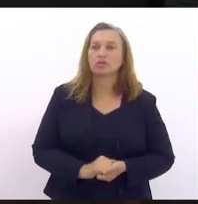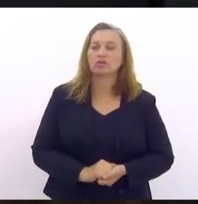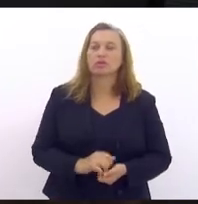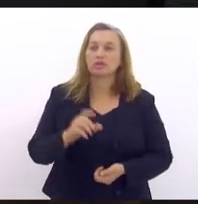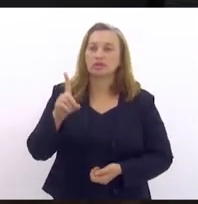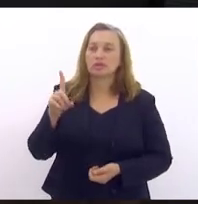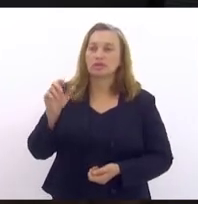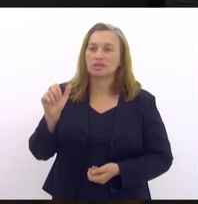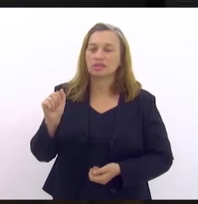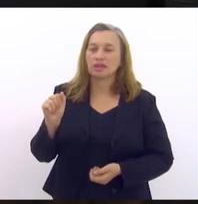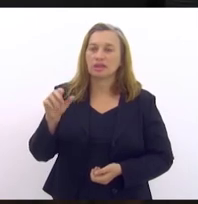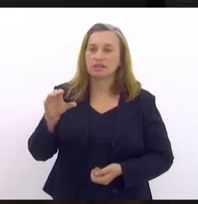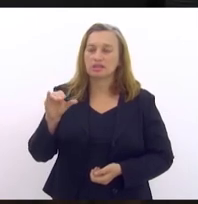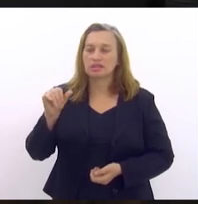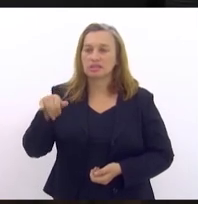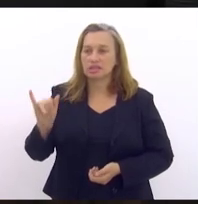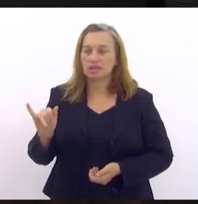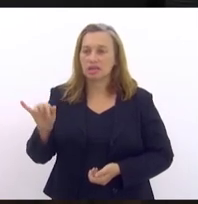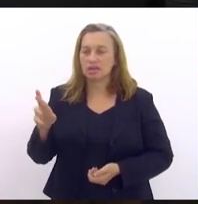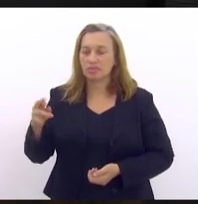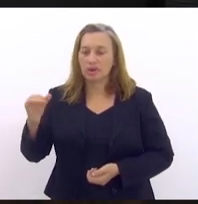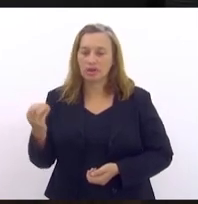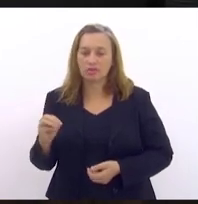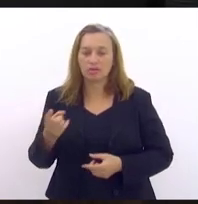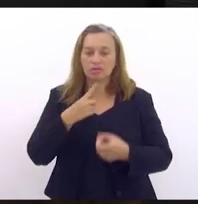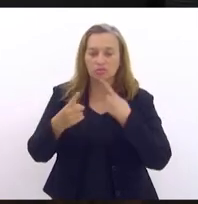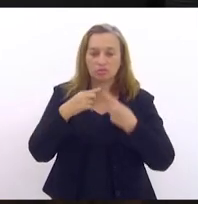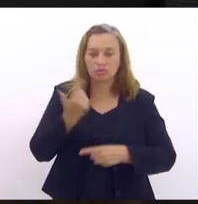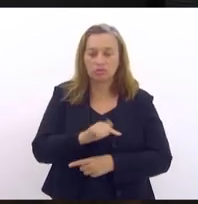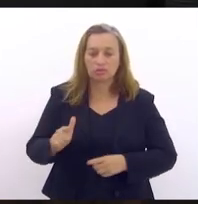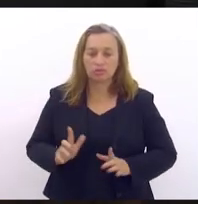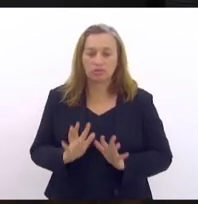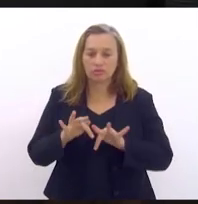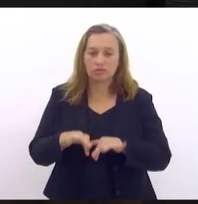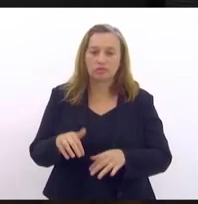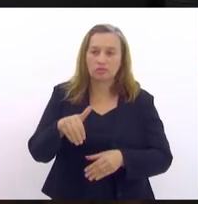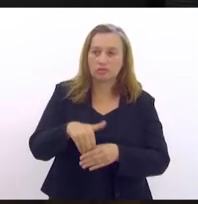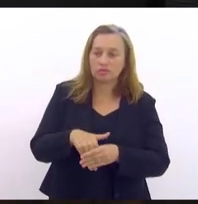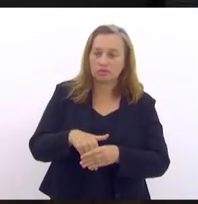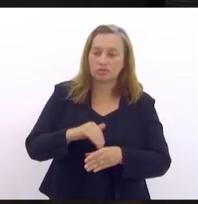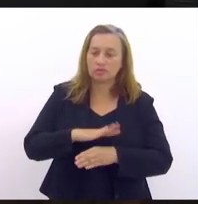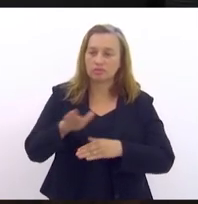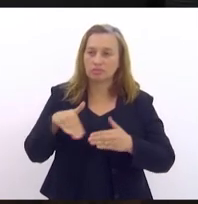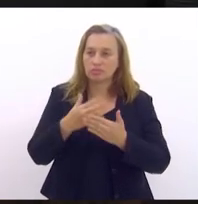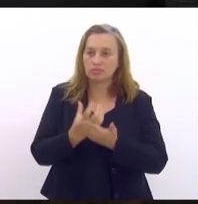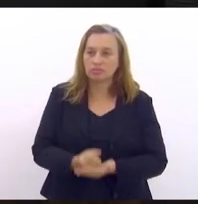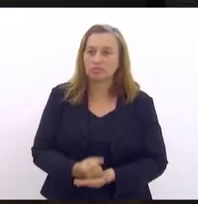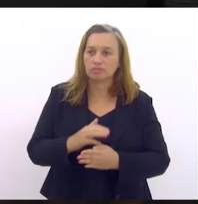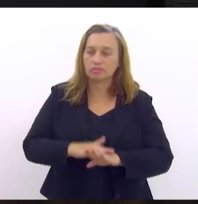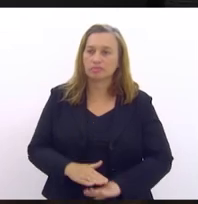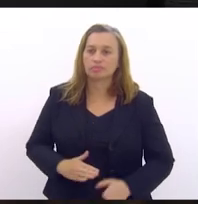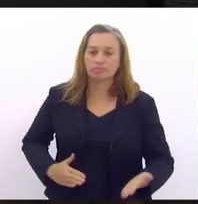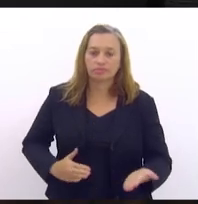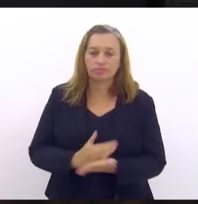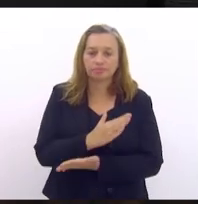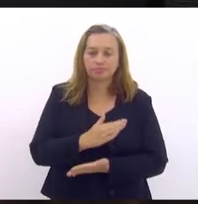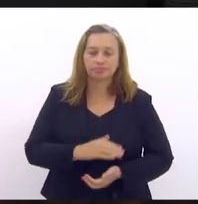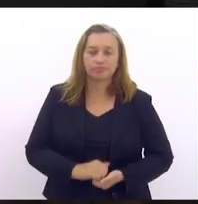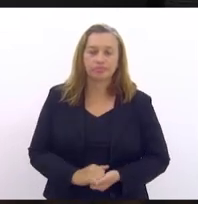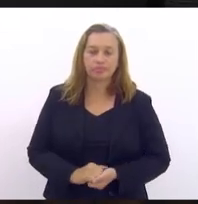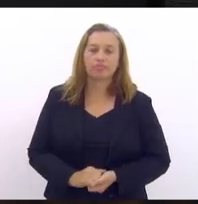Darcy Ribeiro. Em discussão. Não havendo quem queira discutir, encerrada a discussão. Em votação, senhores que aprovam, permaneçam como